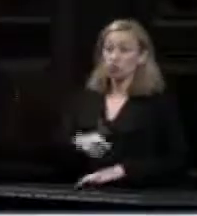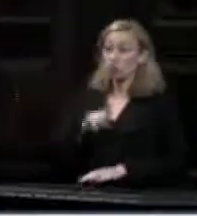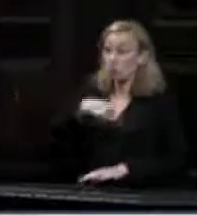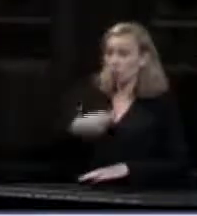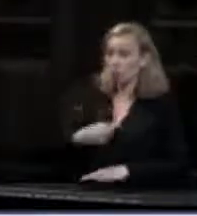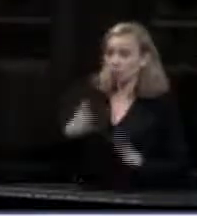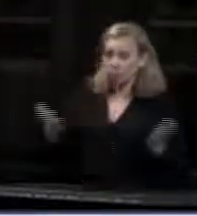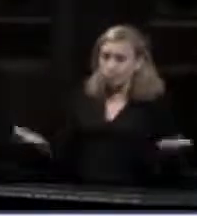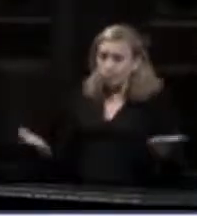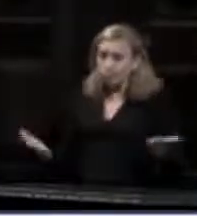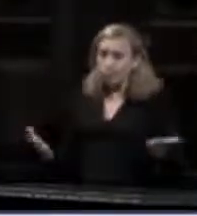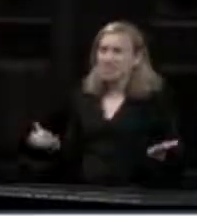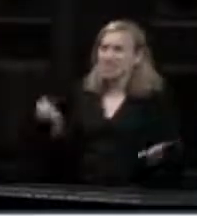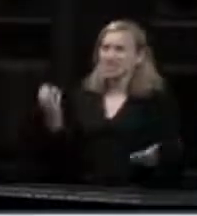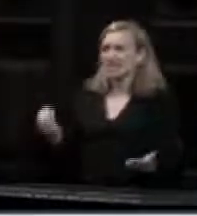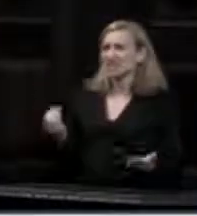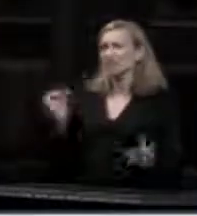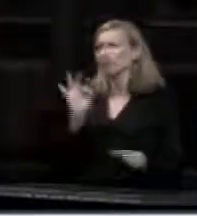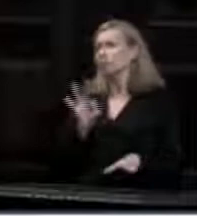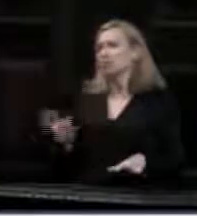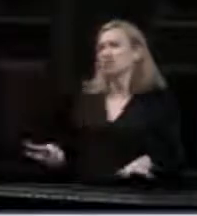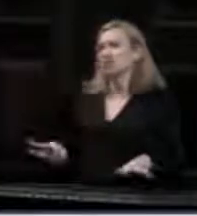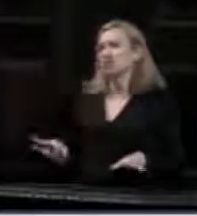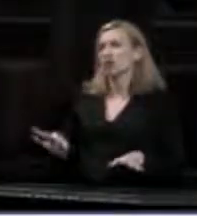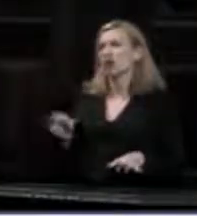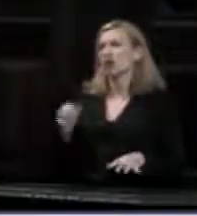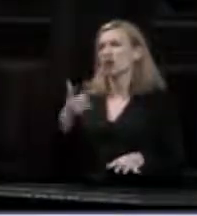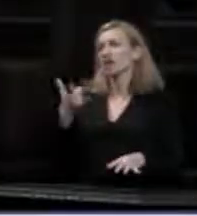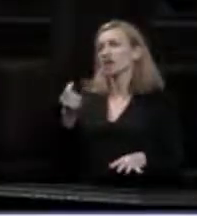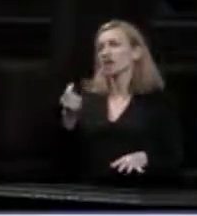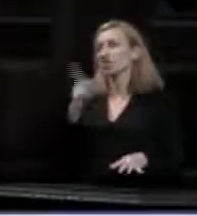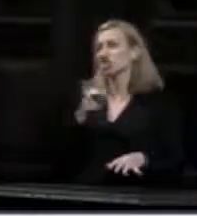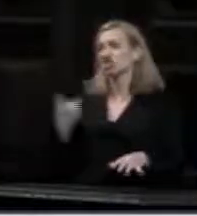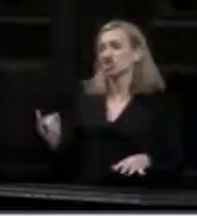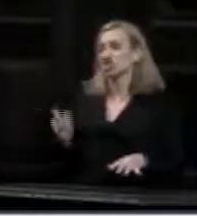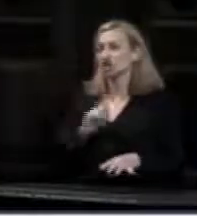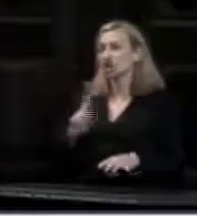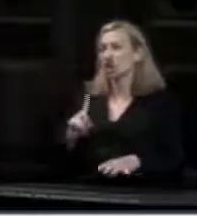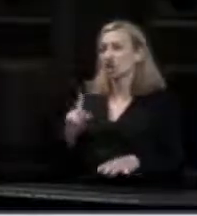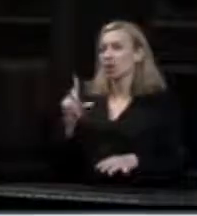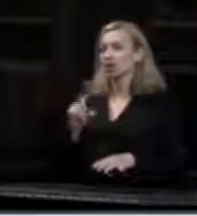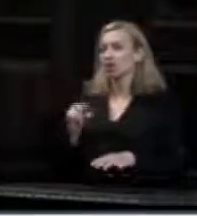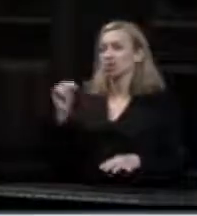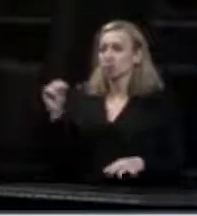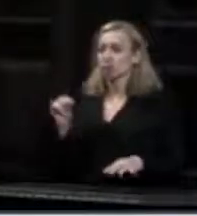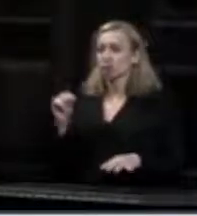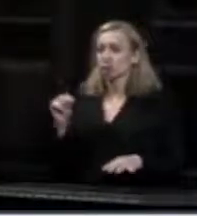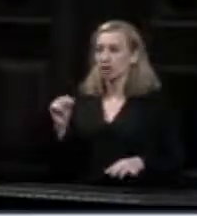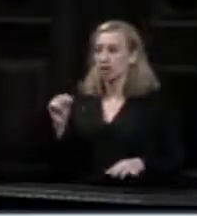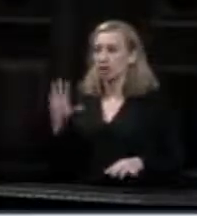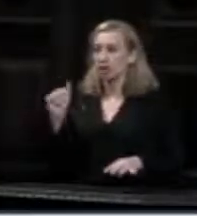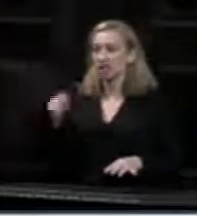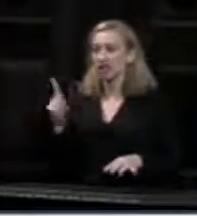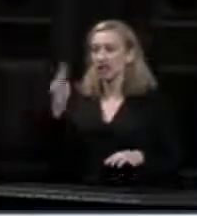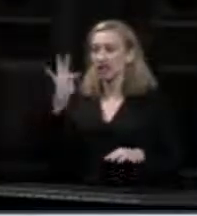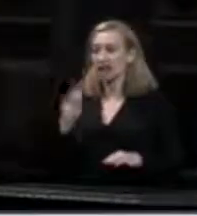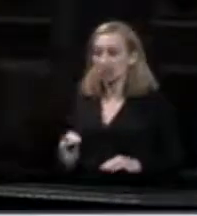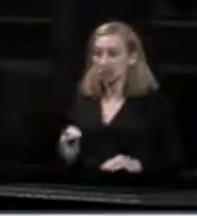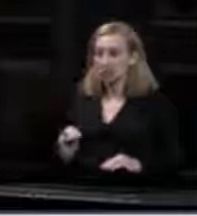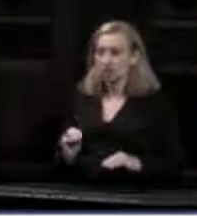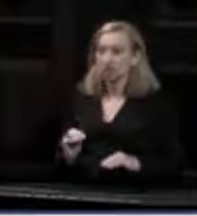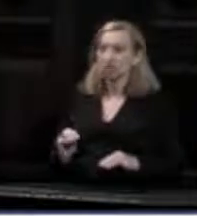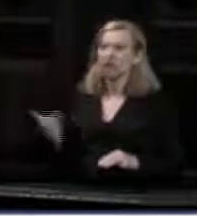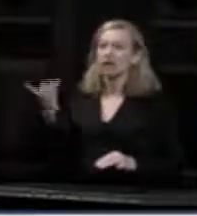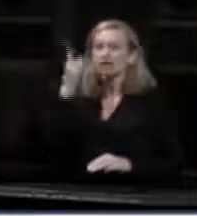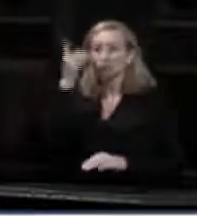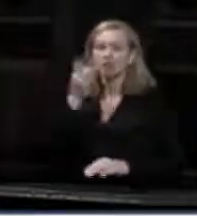a 20 dias das eleições não escolheram seus candidatos a deputado federal